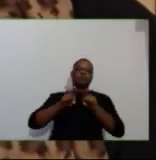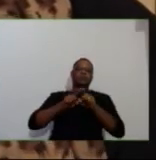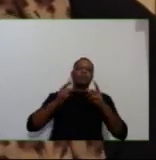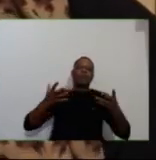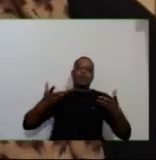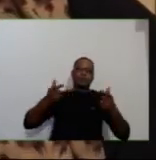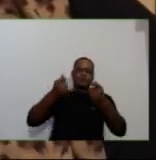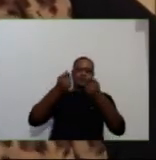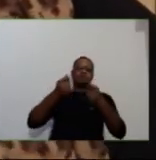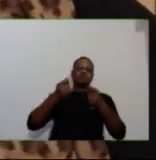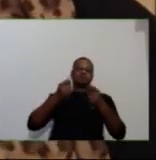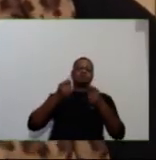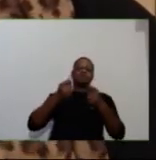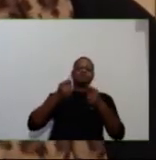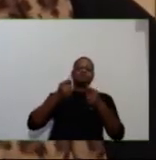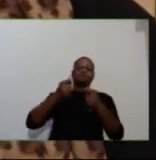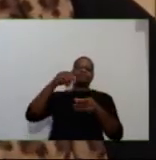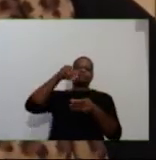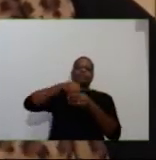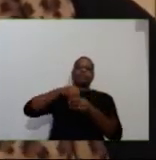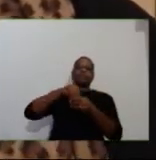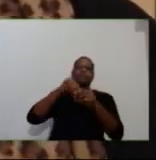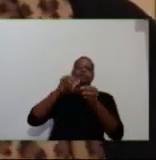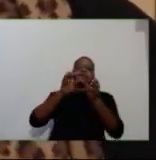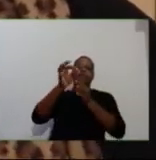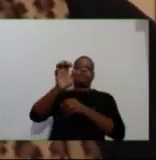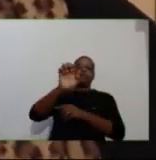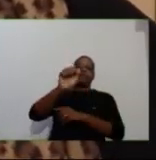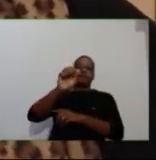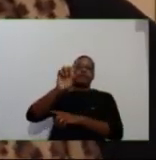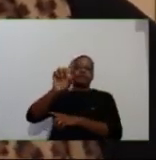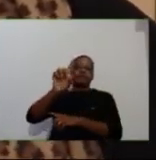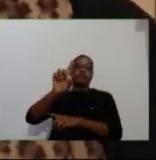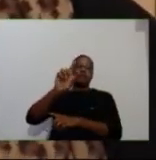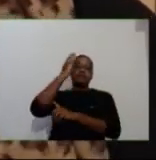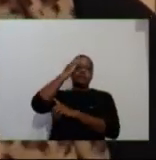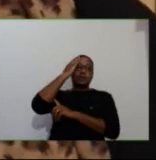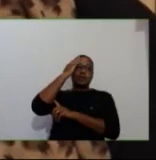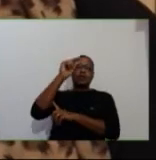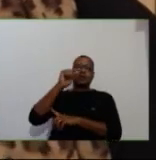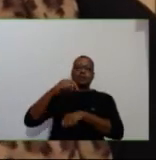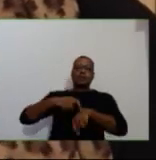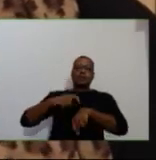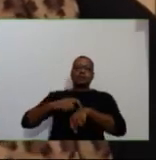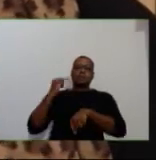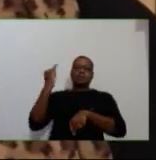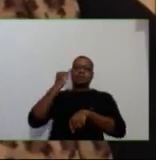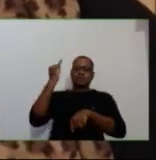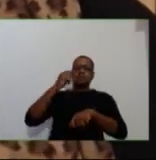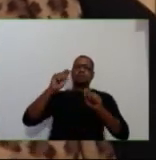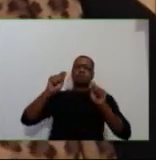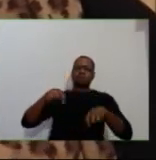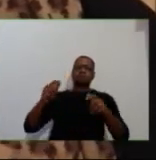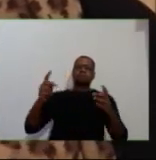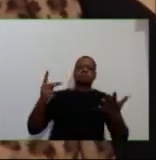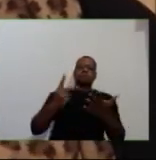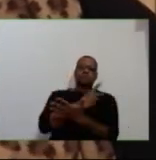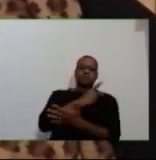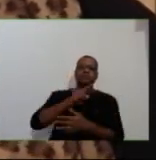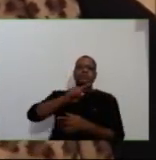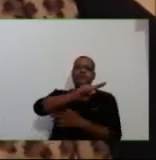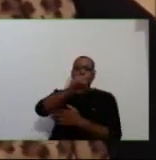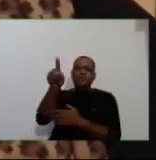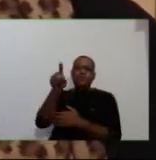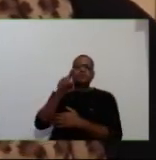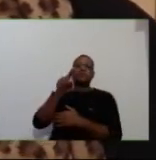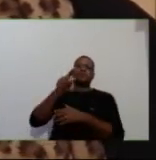EAD. Então, acredito que momentos importantes vão acontecer e que vocês vão sair mais